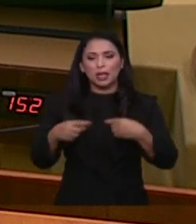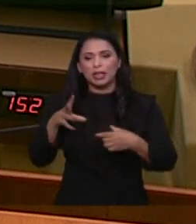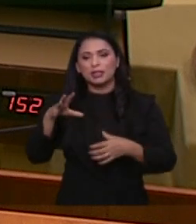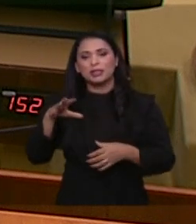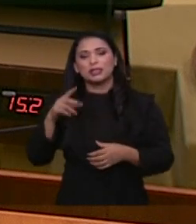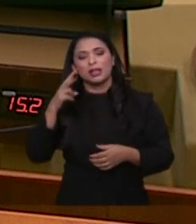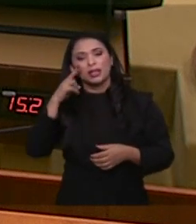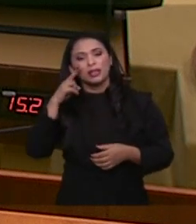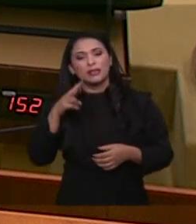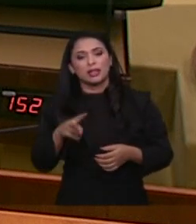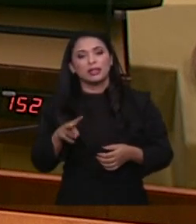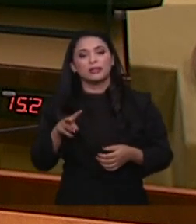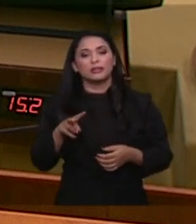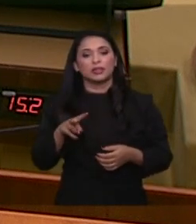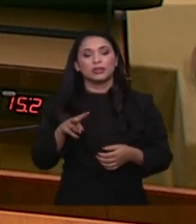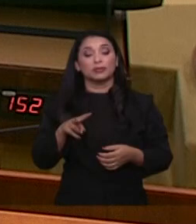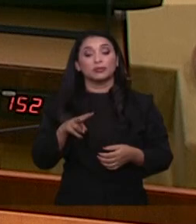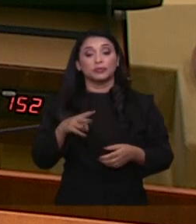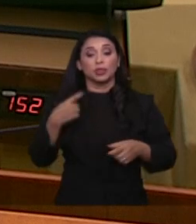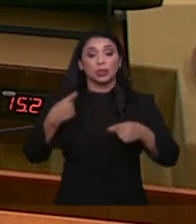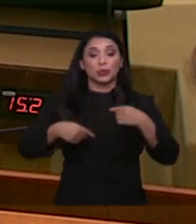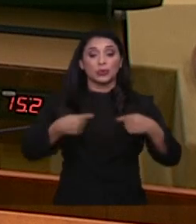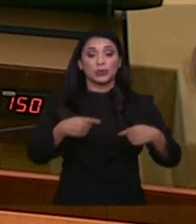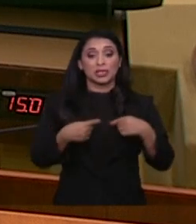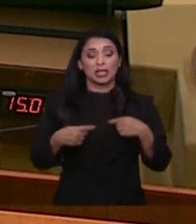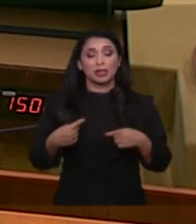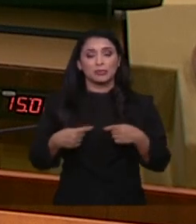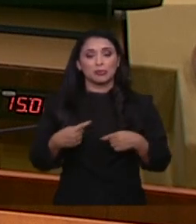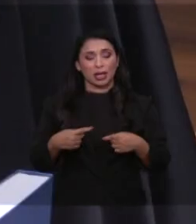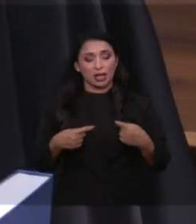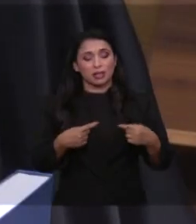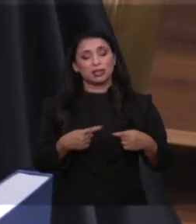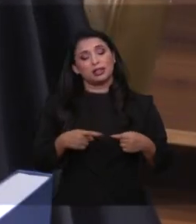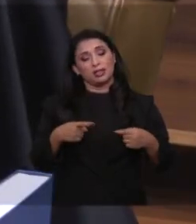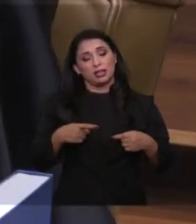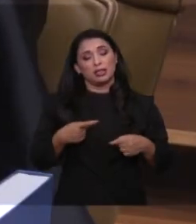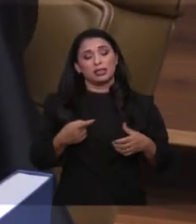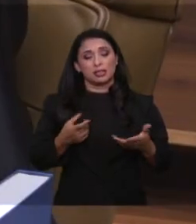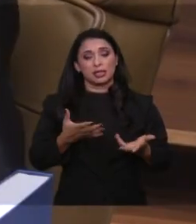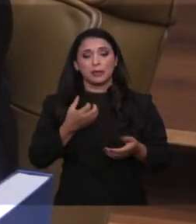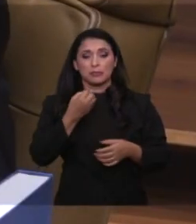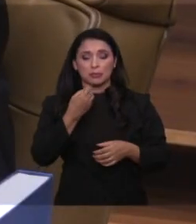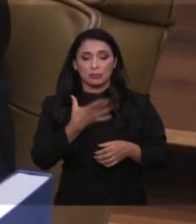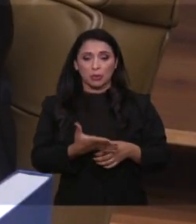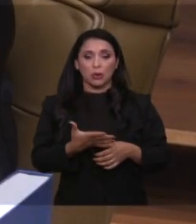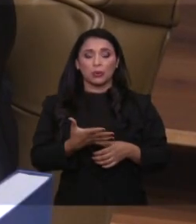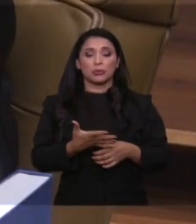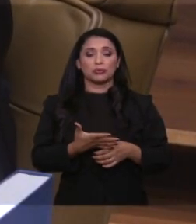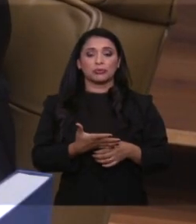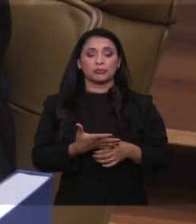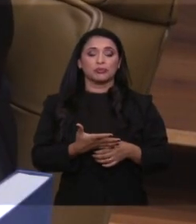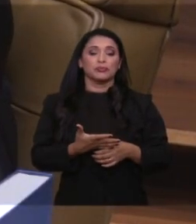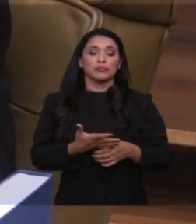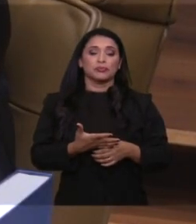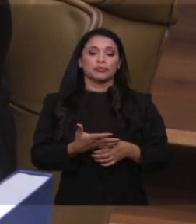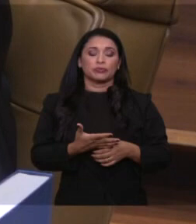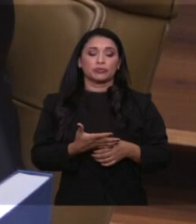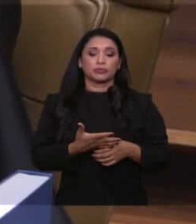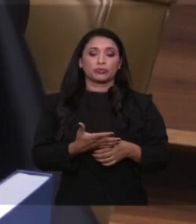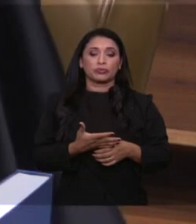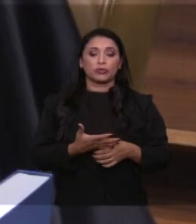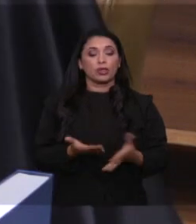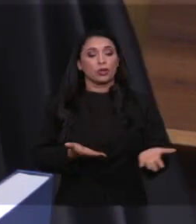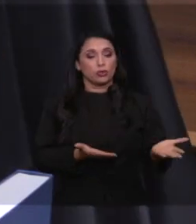os debates são realizados a partir da saudável, né, tradição dessa corte de iniciar pelos